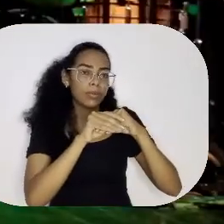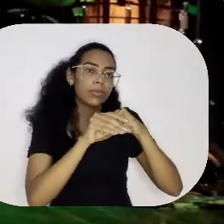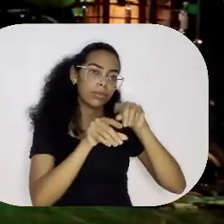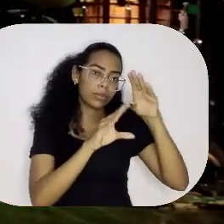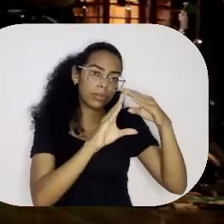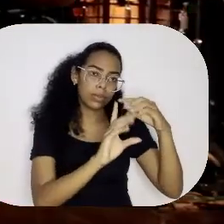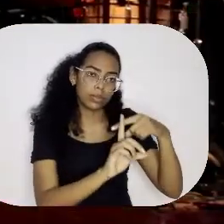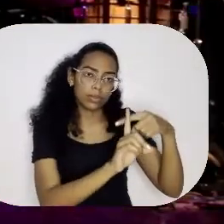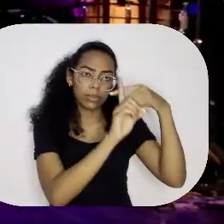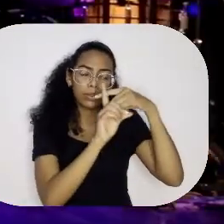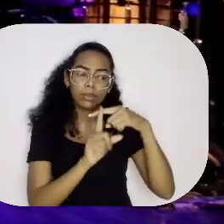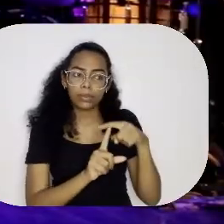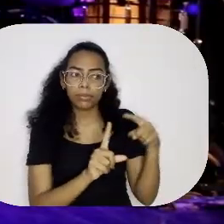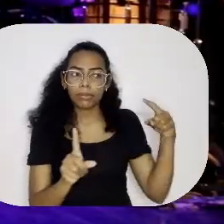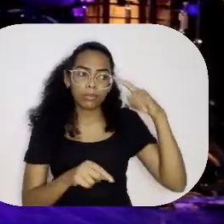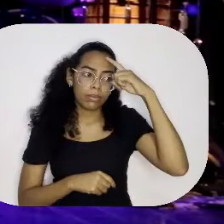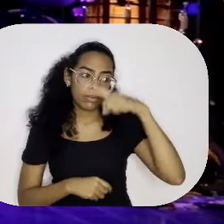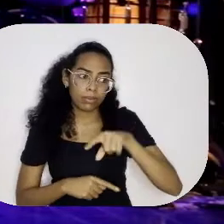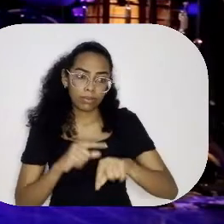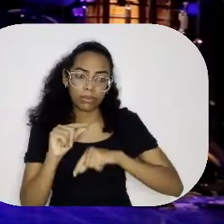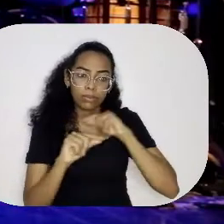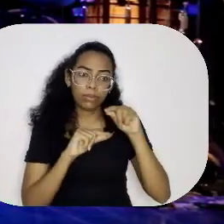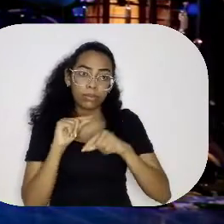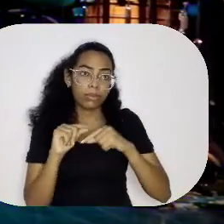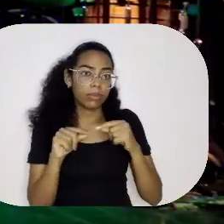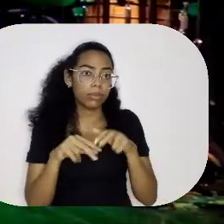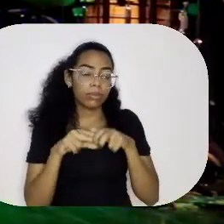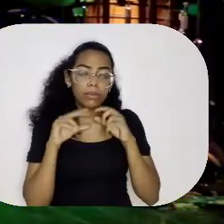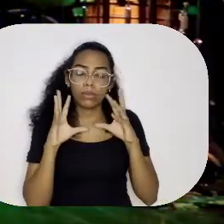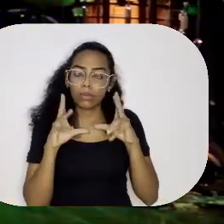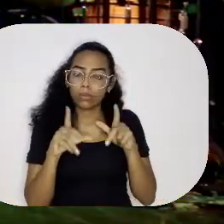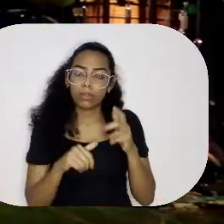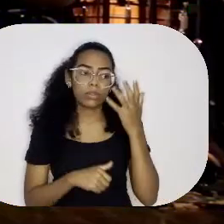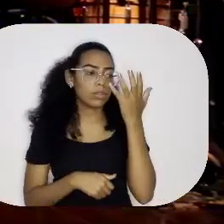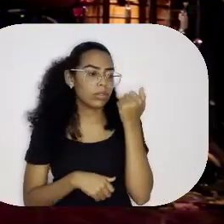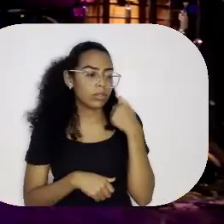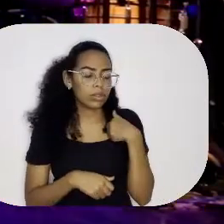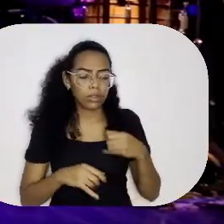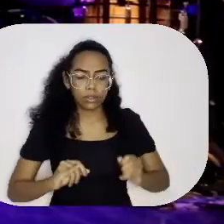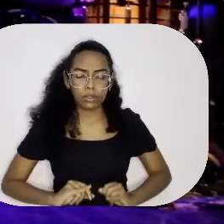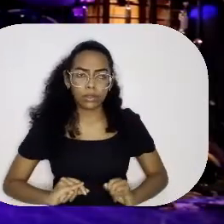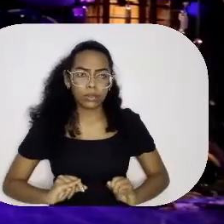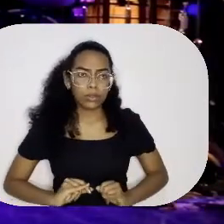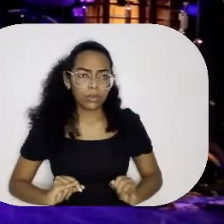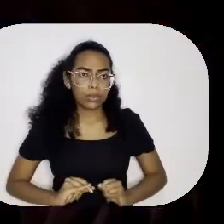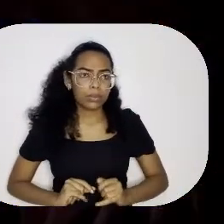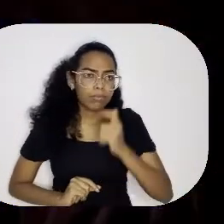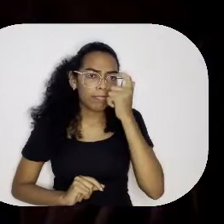Porém, mal sabe o destemido aventureiro, por inteiro, das dores que